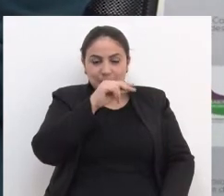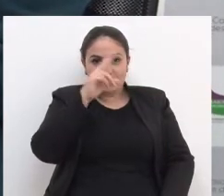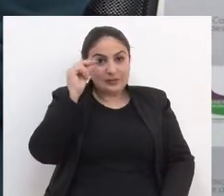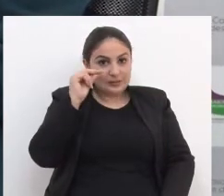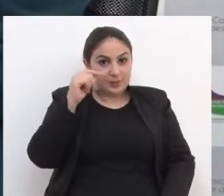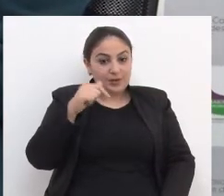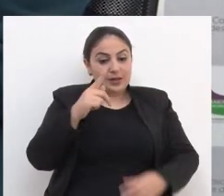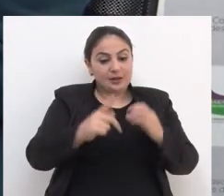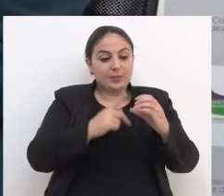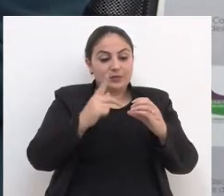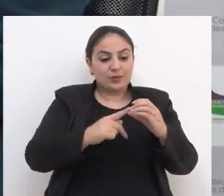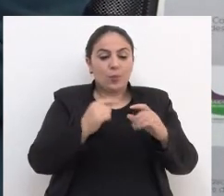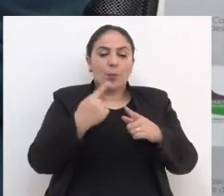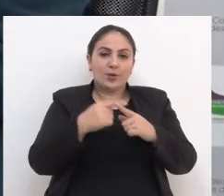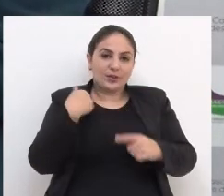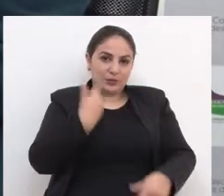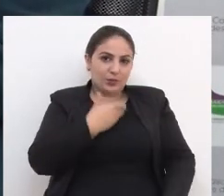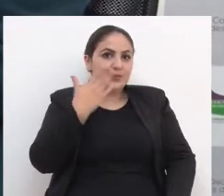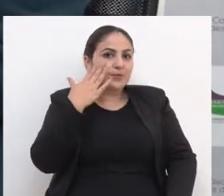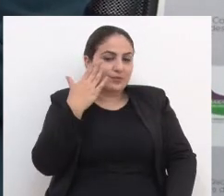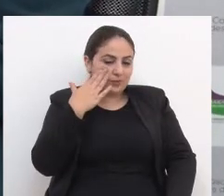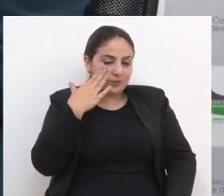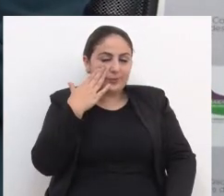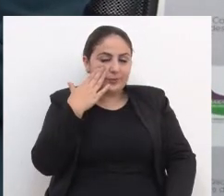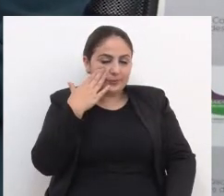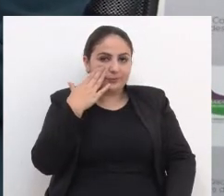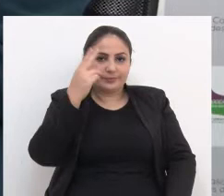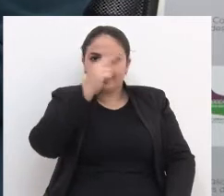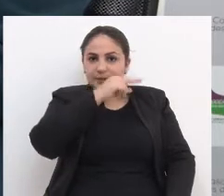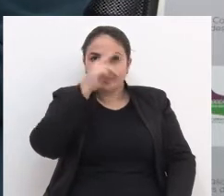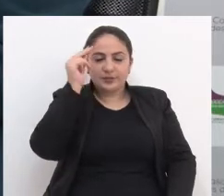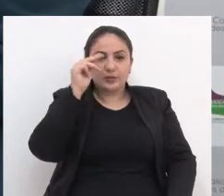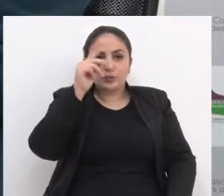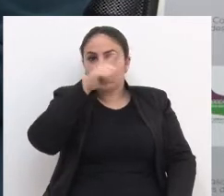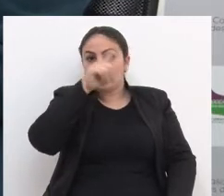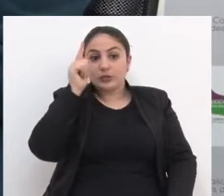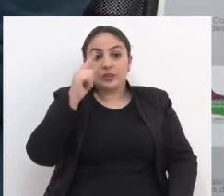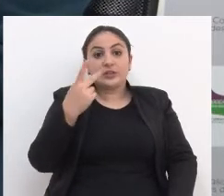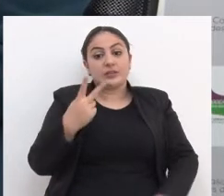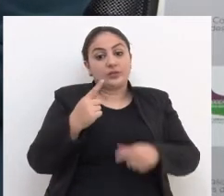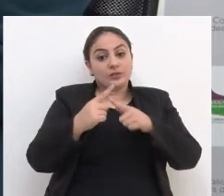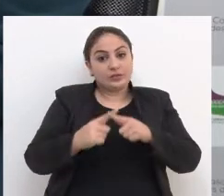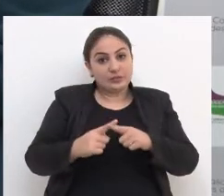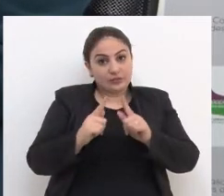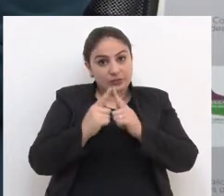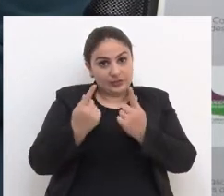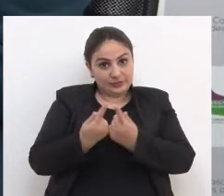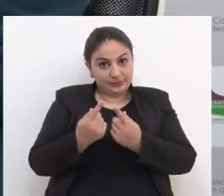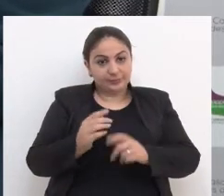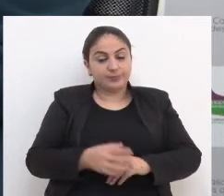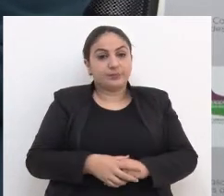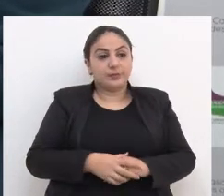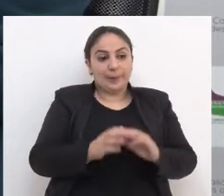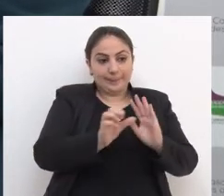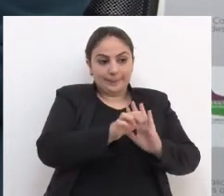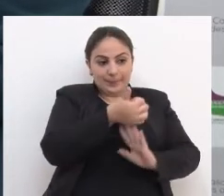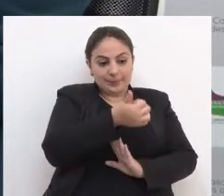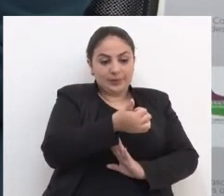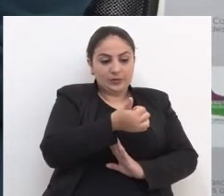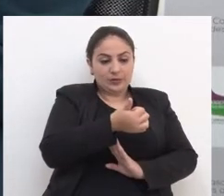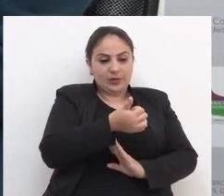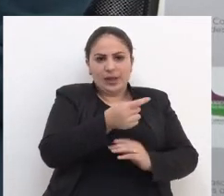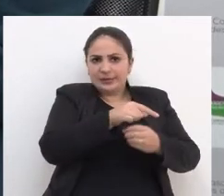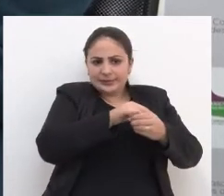Câmara de Vereadores, porque a gente sabe que o prefeito Luciano, por exemplo, está no seu segundo mandato. Fez um primeiro mandato que